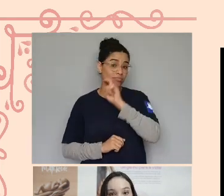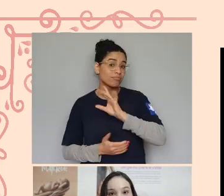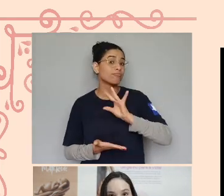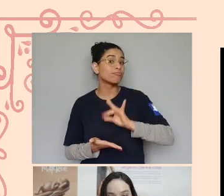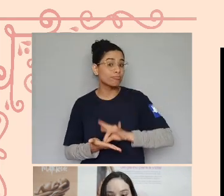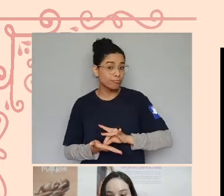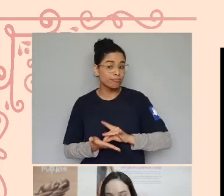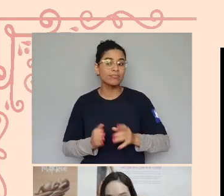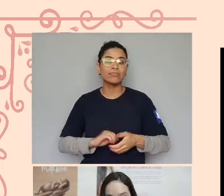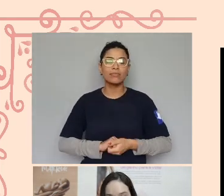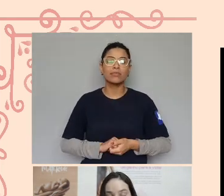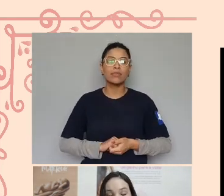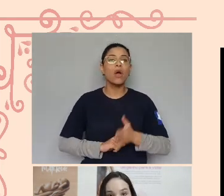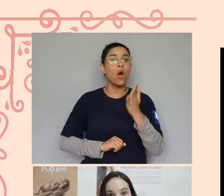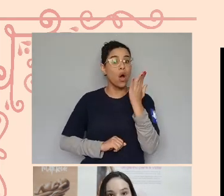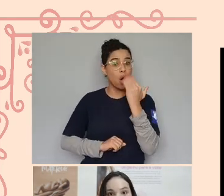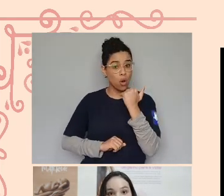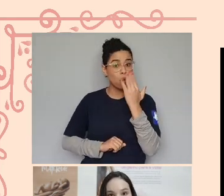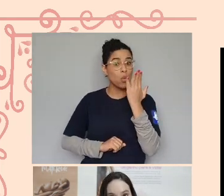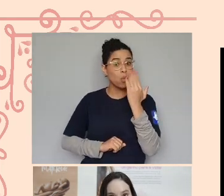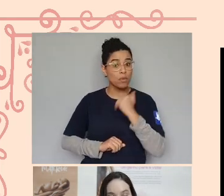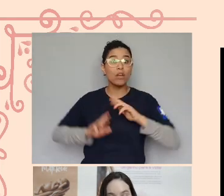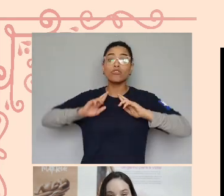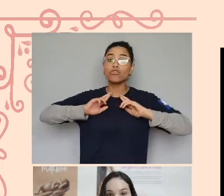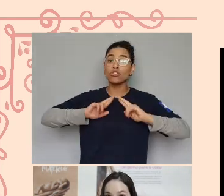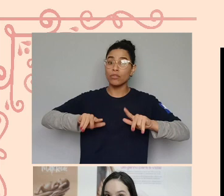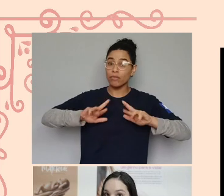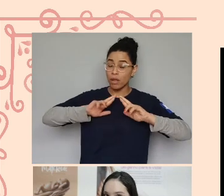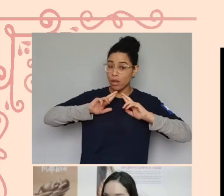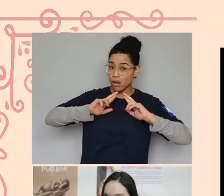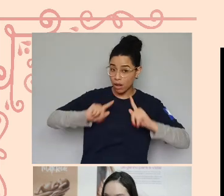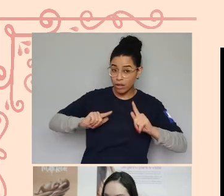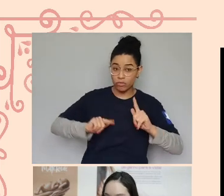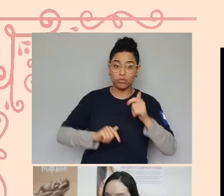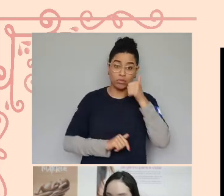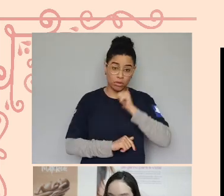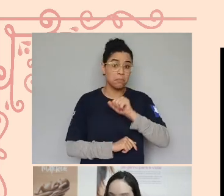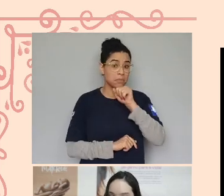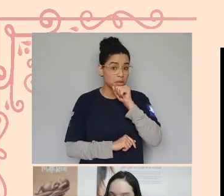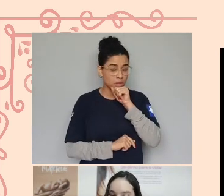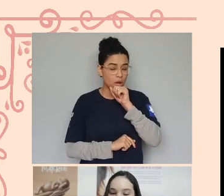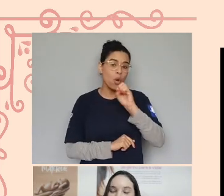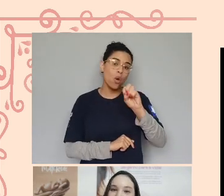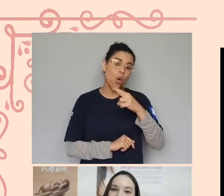a alimentação da Nutris deve ser diferenciada e suplementada?